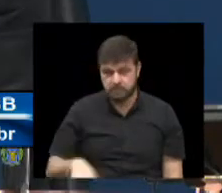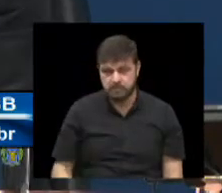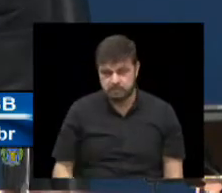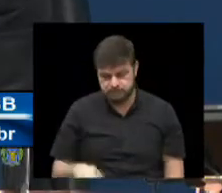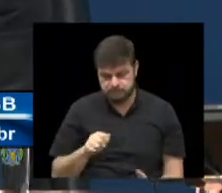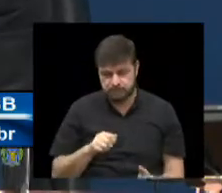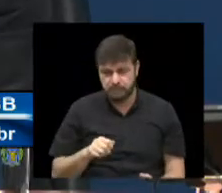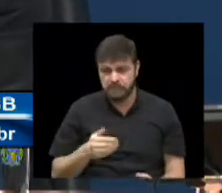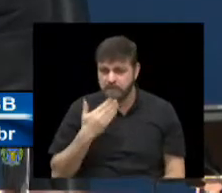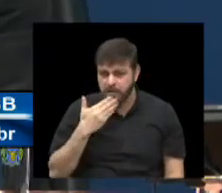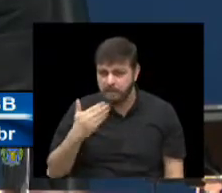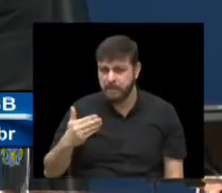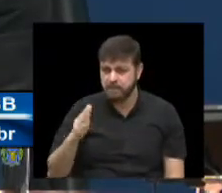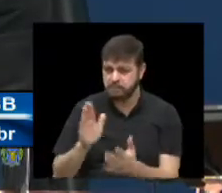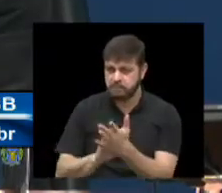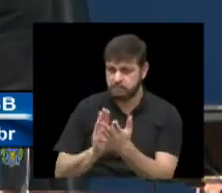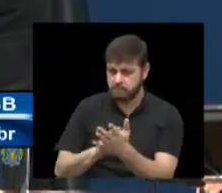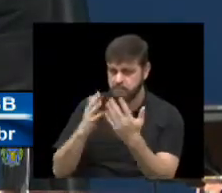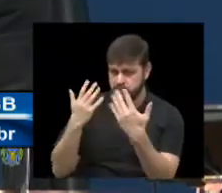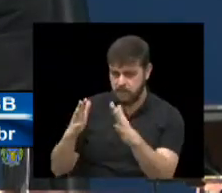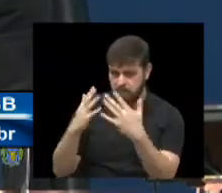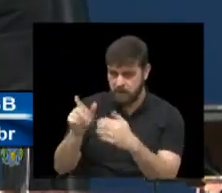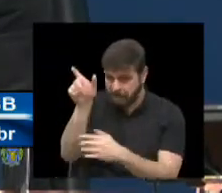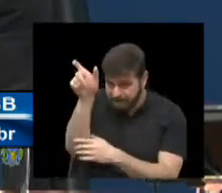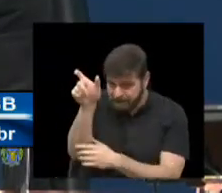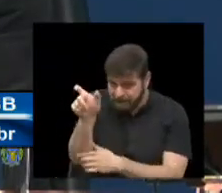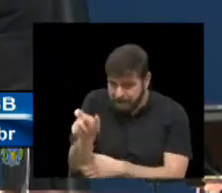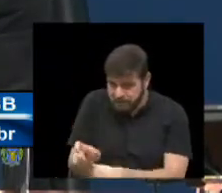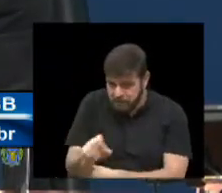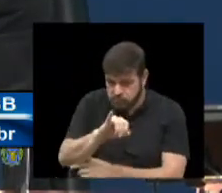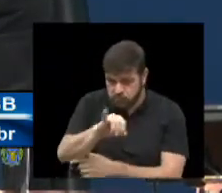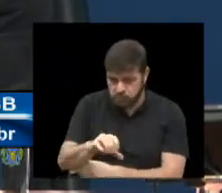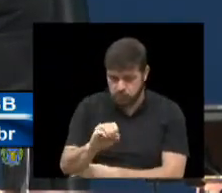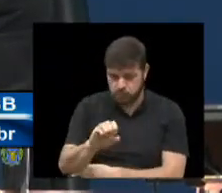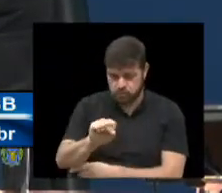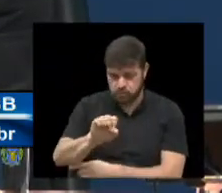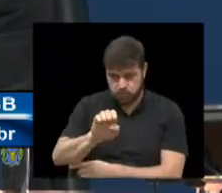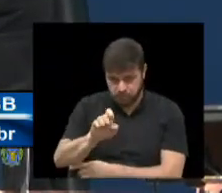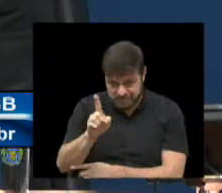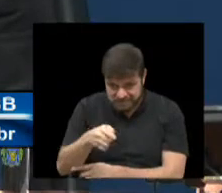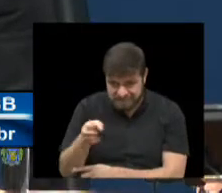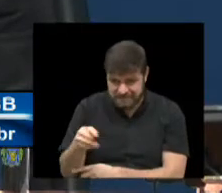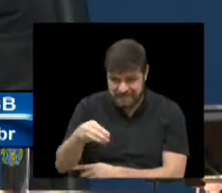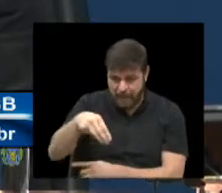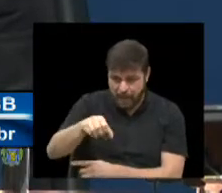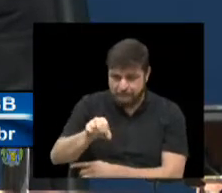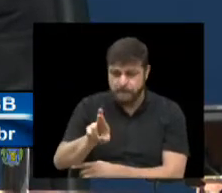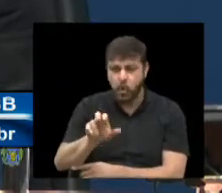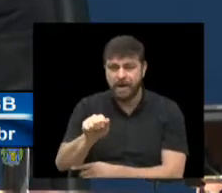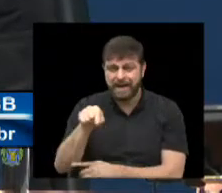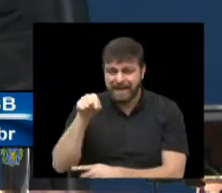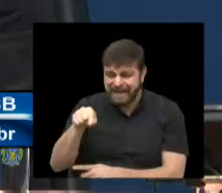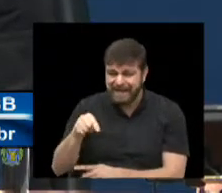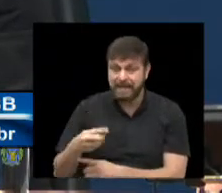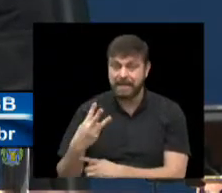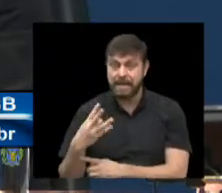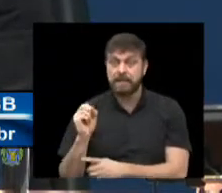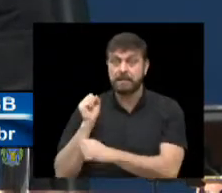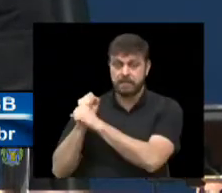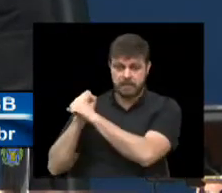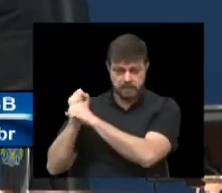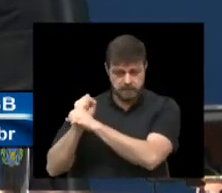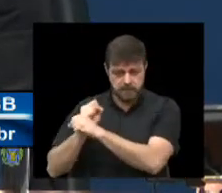que requer votos de aplauso ao senhor José Augusto de Moraes, pelos mais de 30 anos dedicados